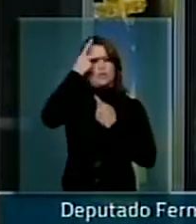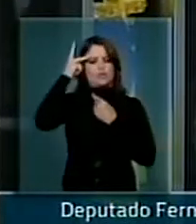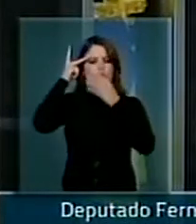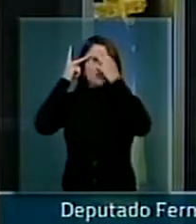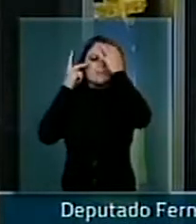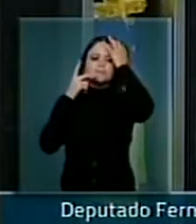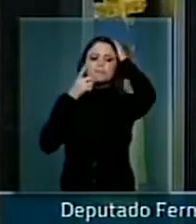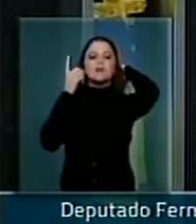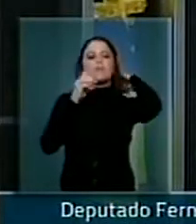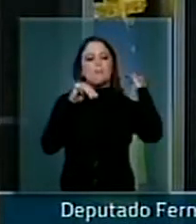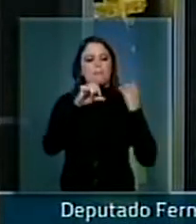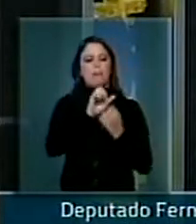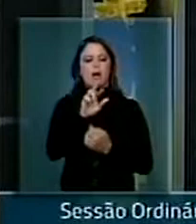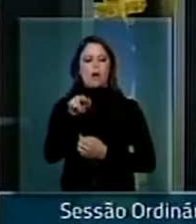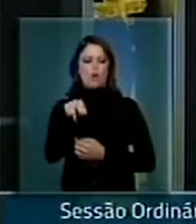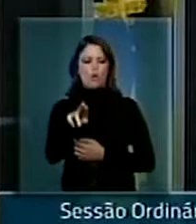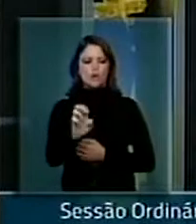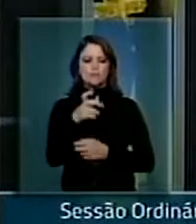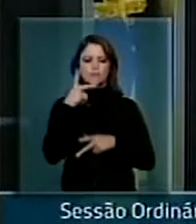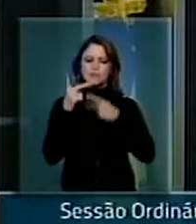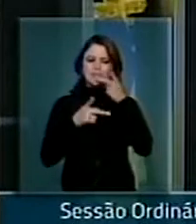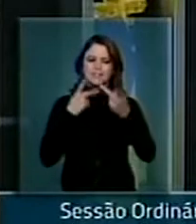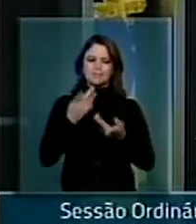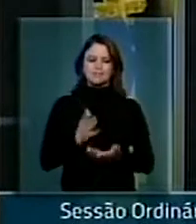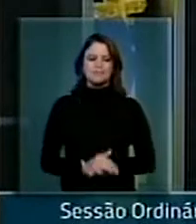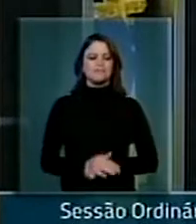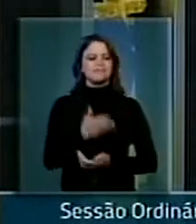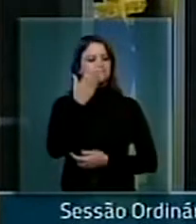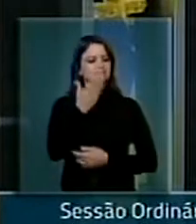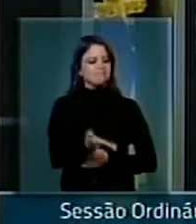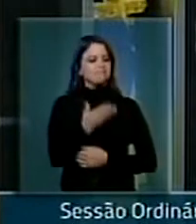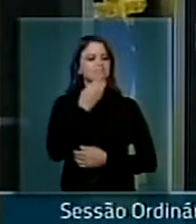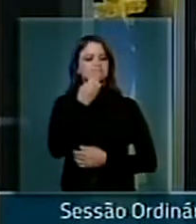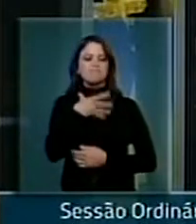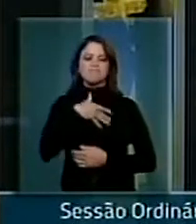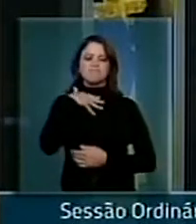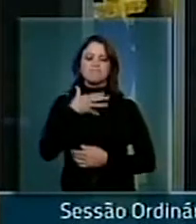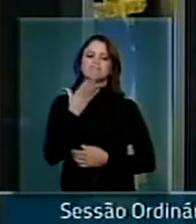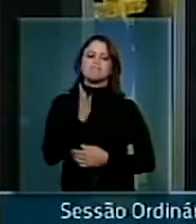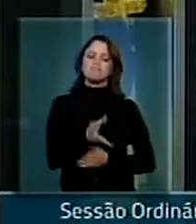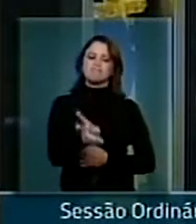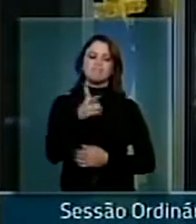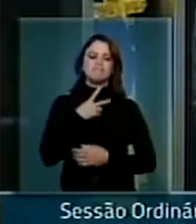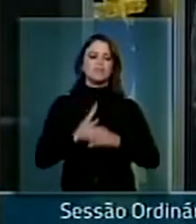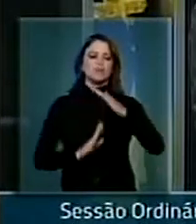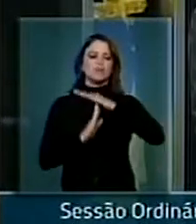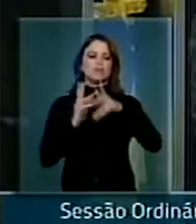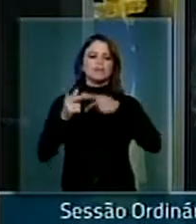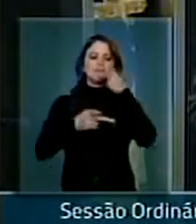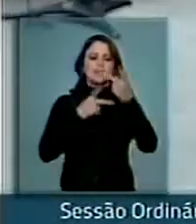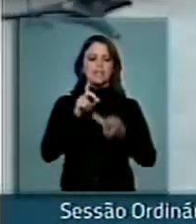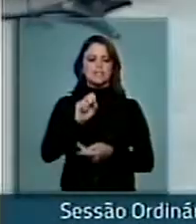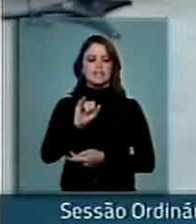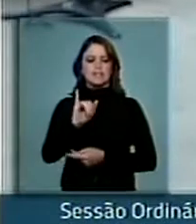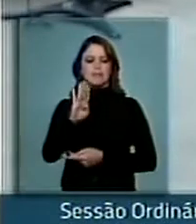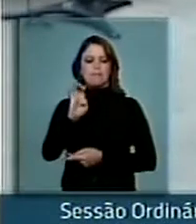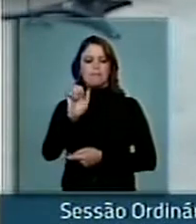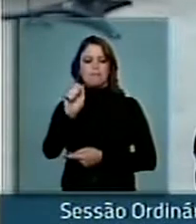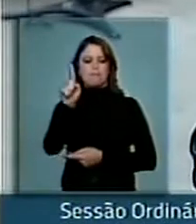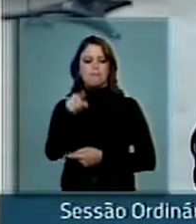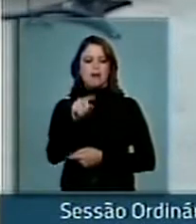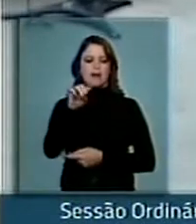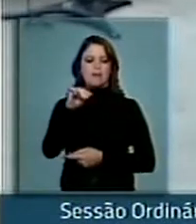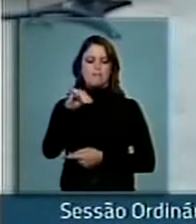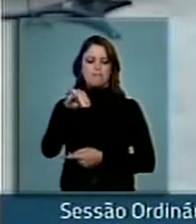Deputado Marrone. Pois não, com o máximo prazer que recebo o seu aparte, deputado Cibá. Muito bem,